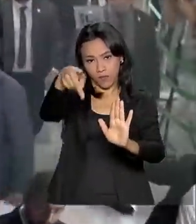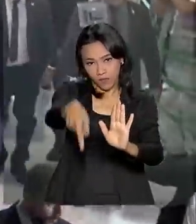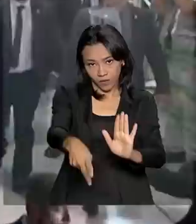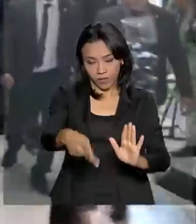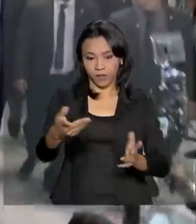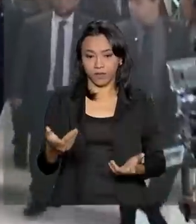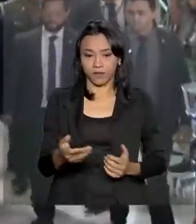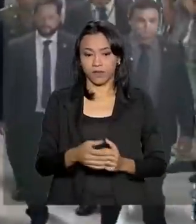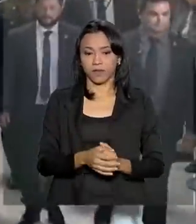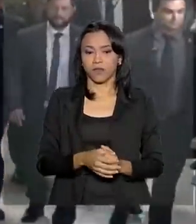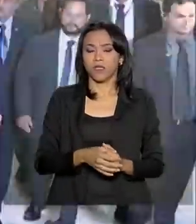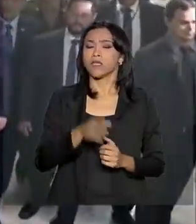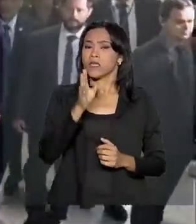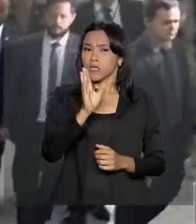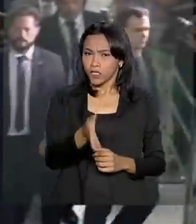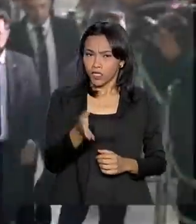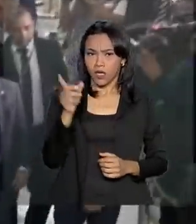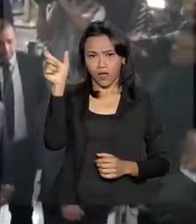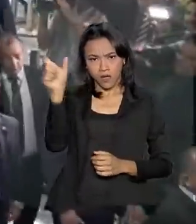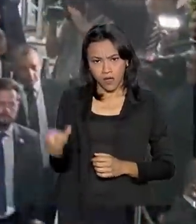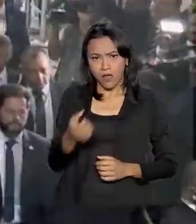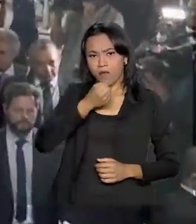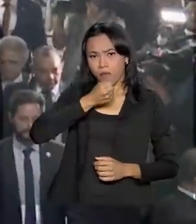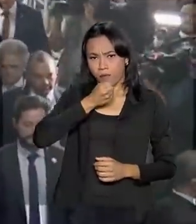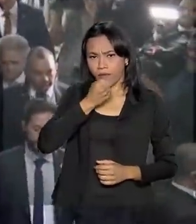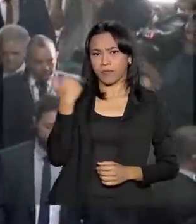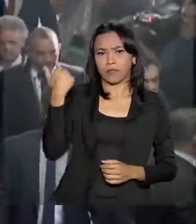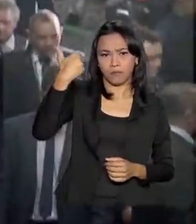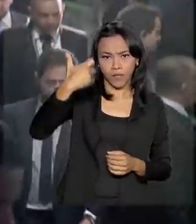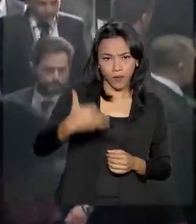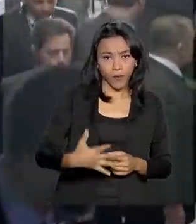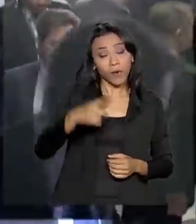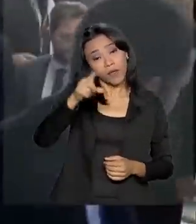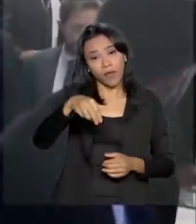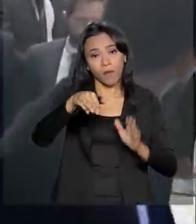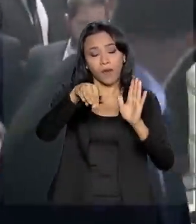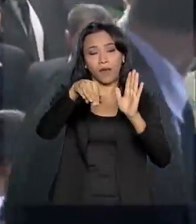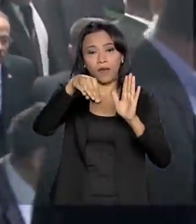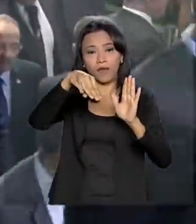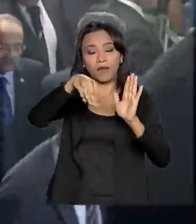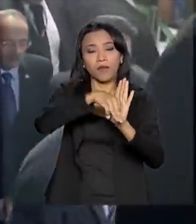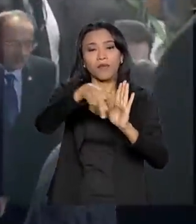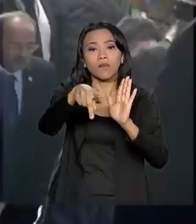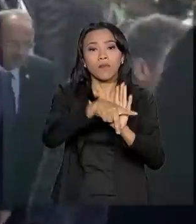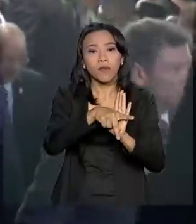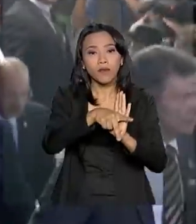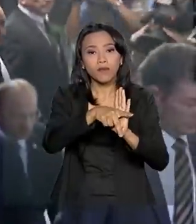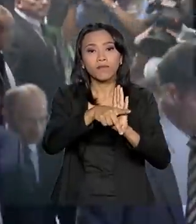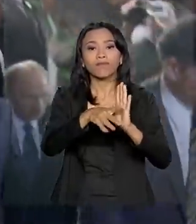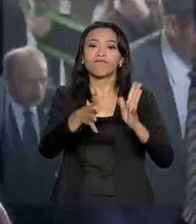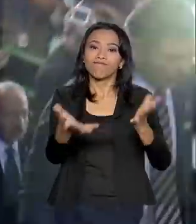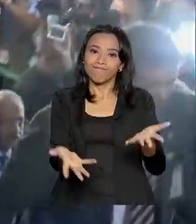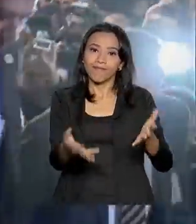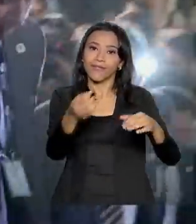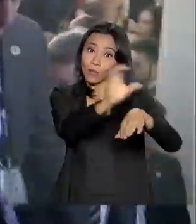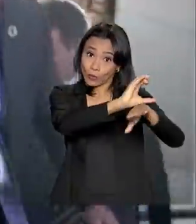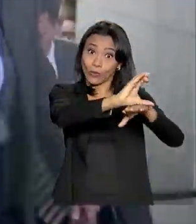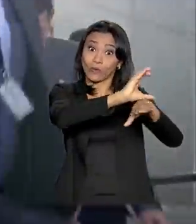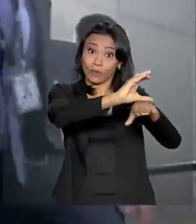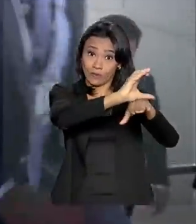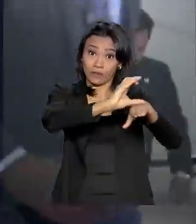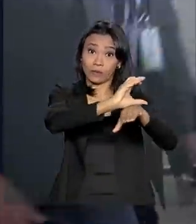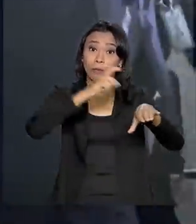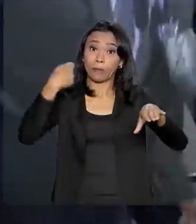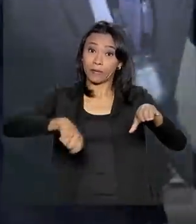Como a própria Luciana já nos explicou, em se tratando de uma emenda à Constituição, essa proposta precisa